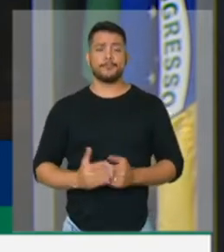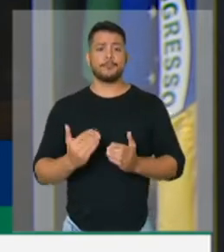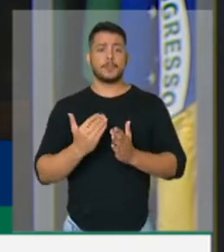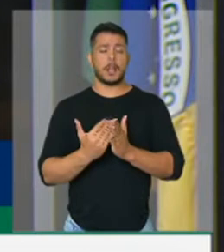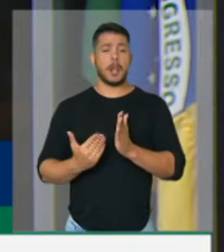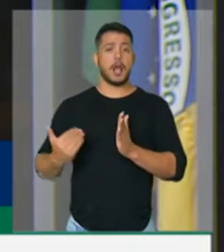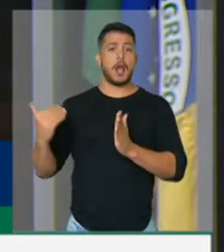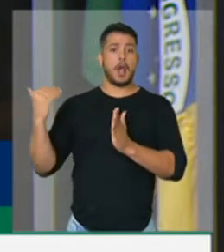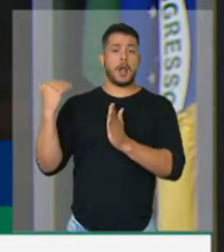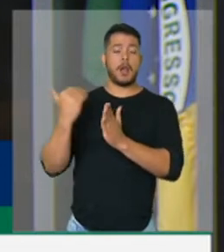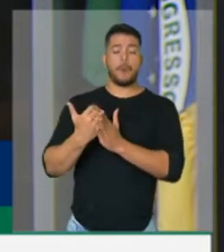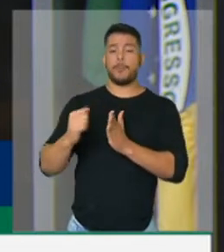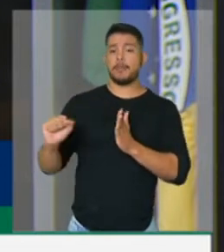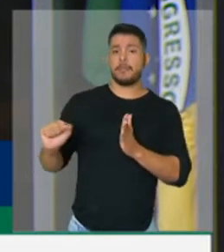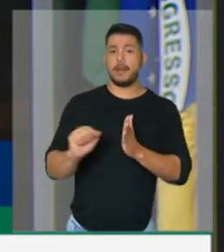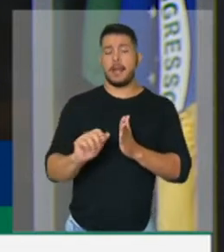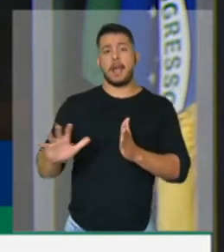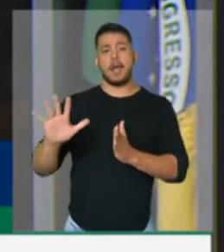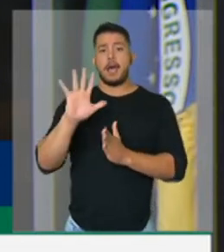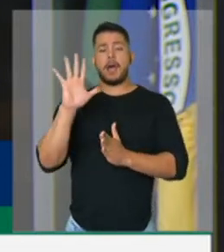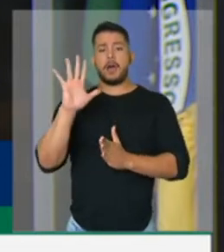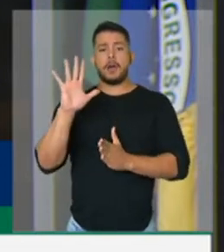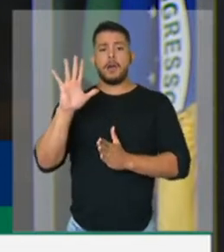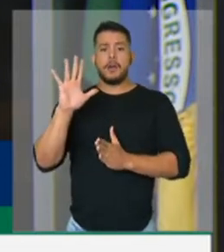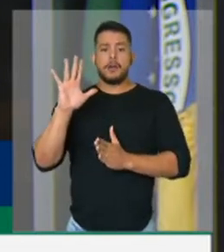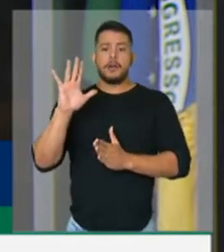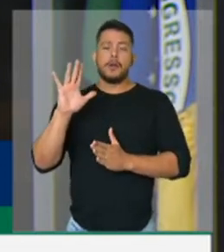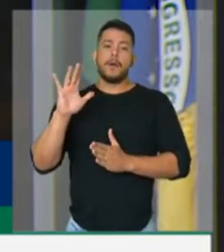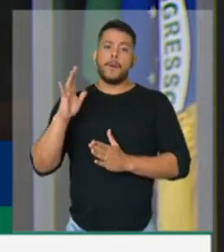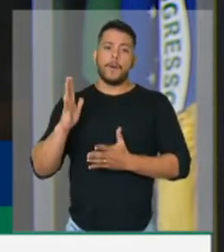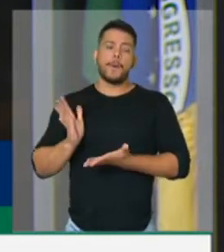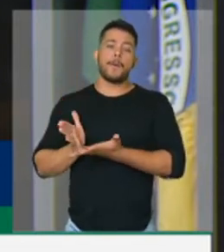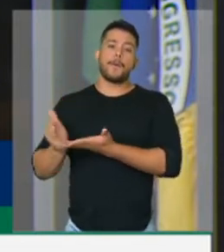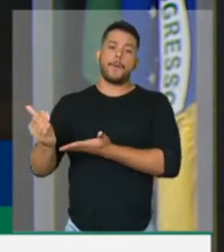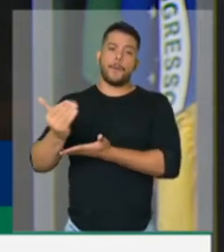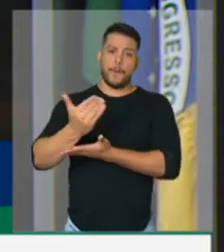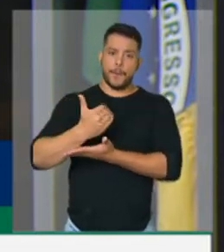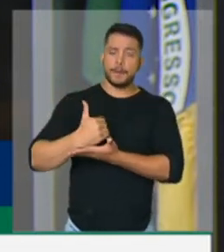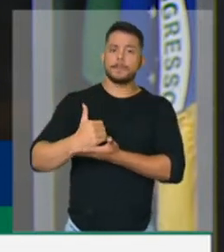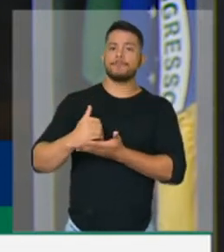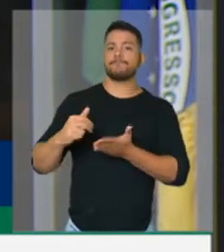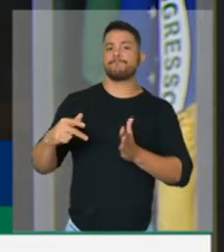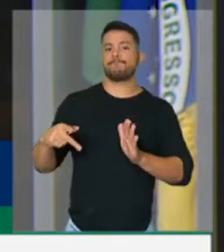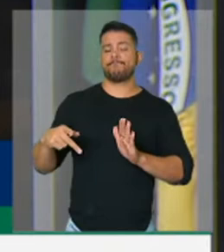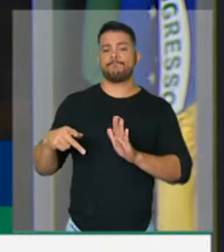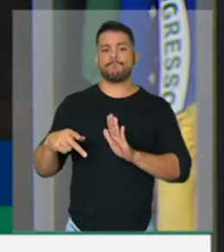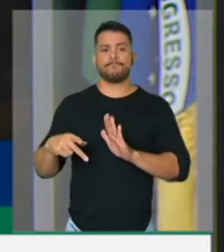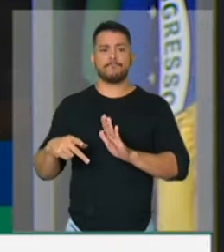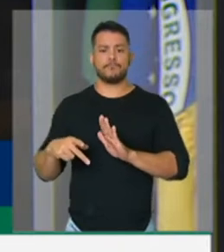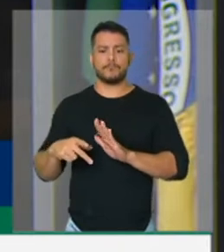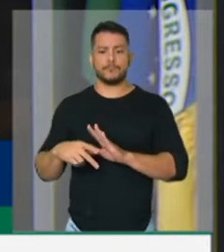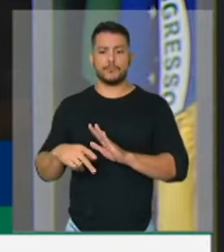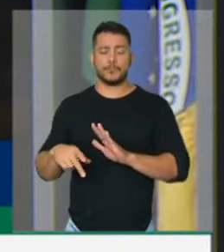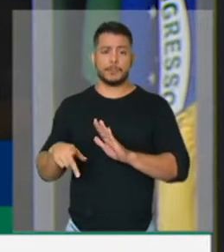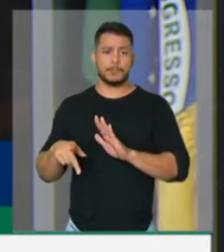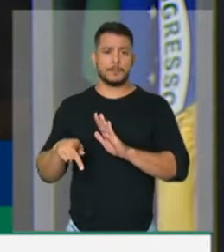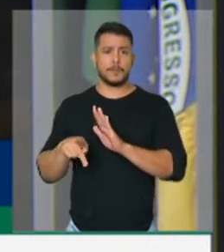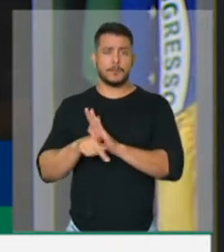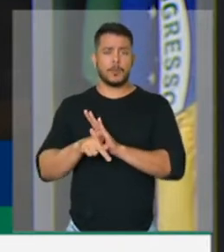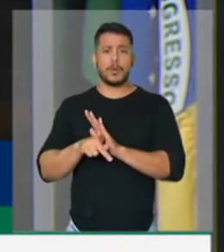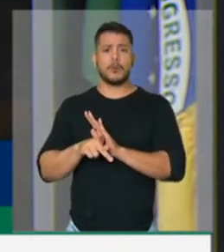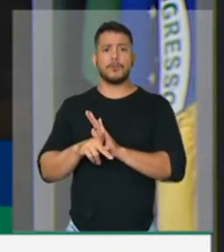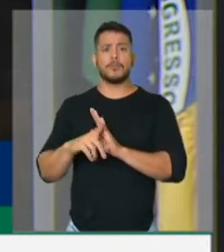forma exorbitante a arrecadação com a extinção da